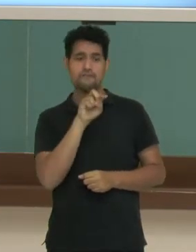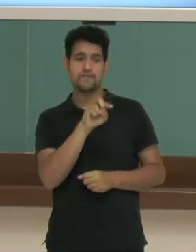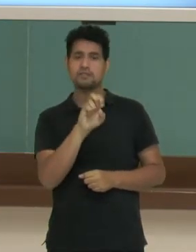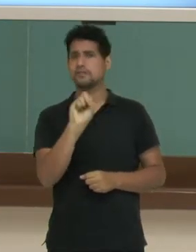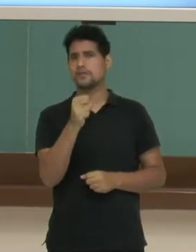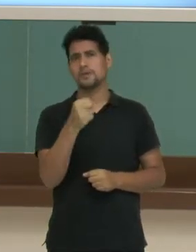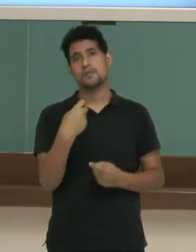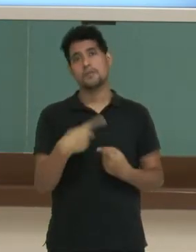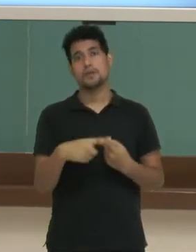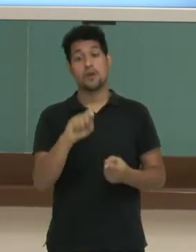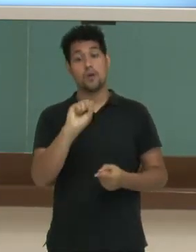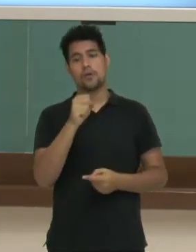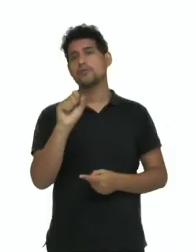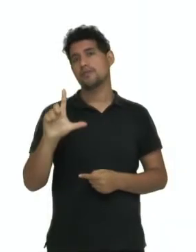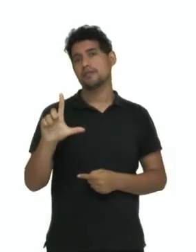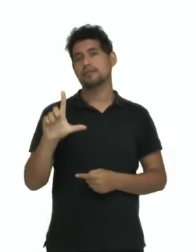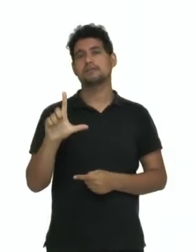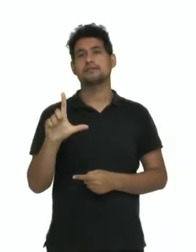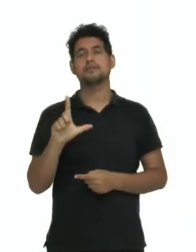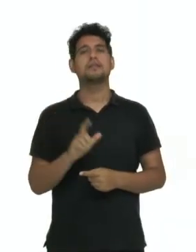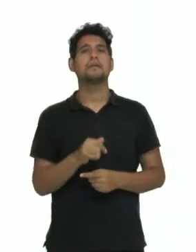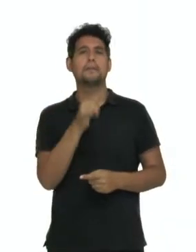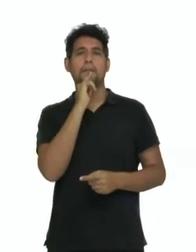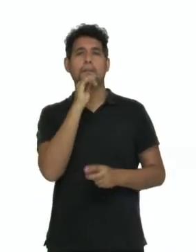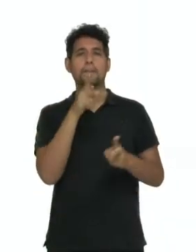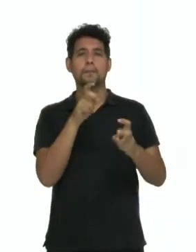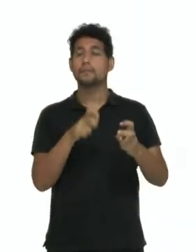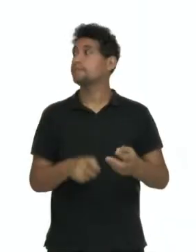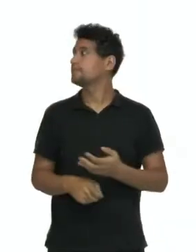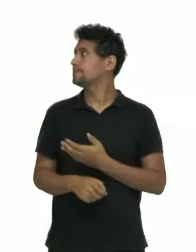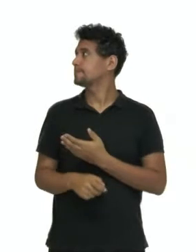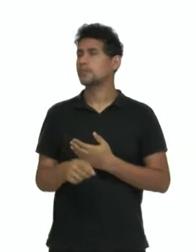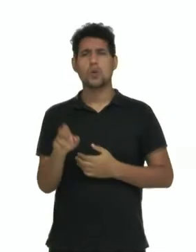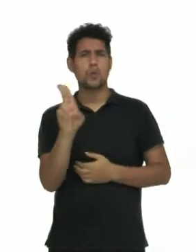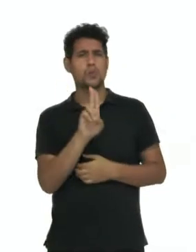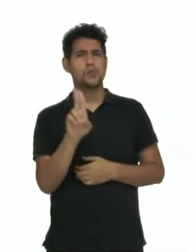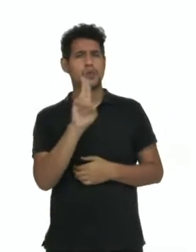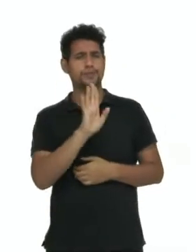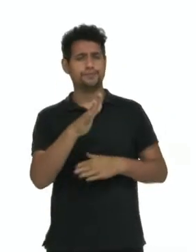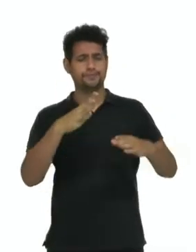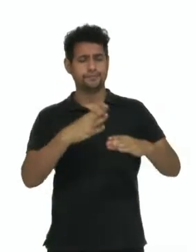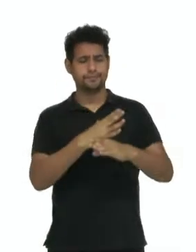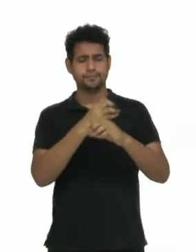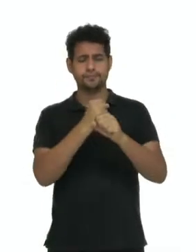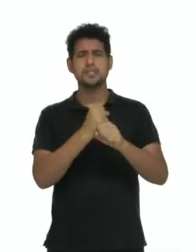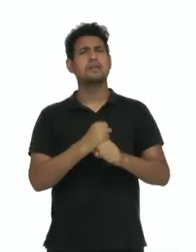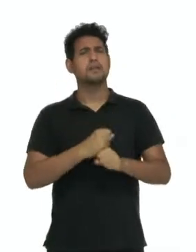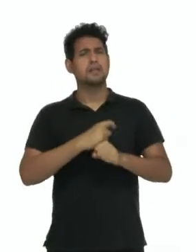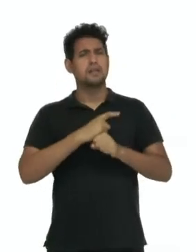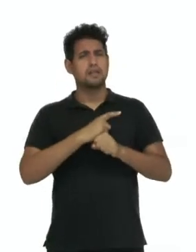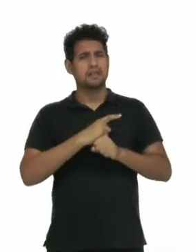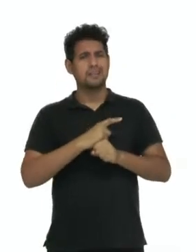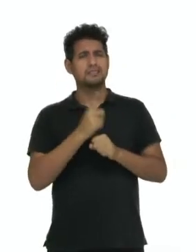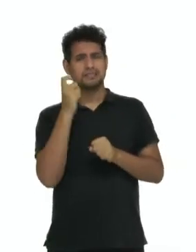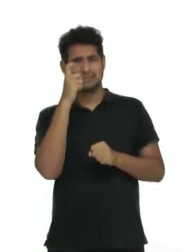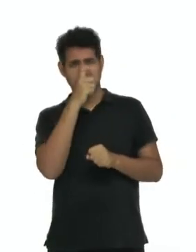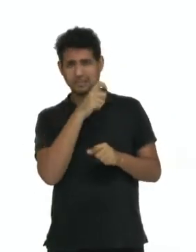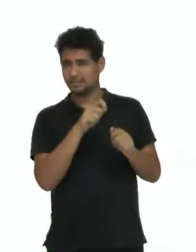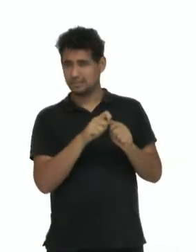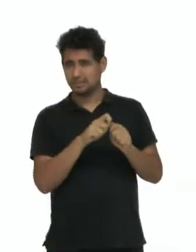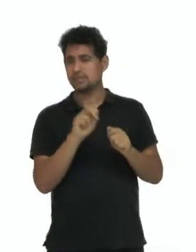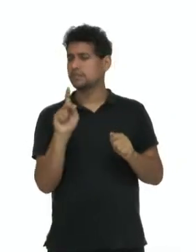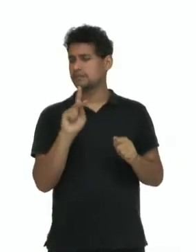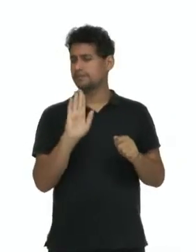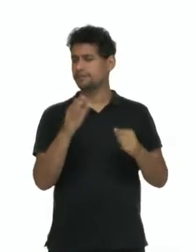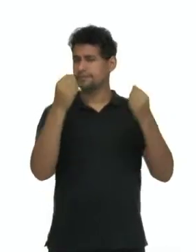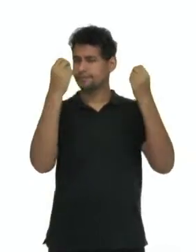E aí, olha lá, será que, olha aqui comigo, né? Usando a soma teremos um pouquinho de trabalho? Aquilo que a professora